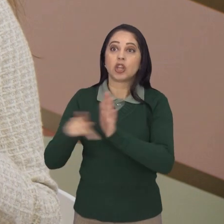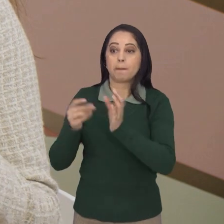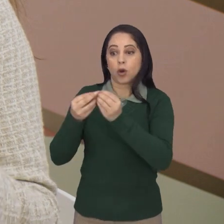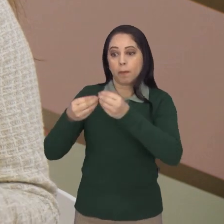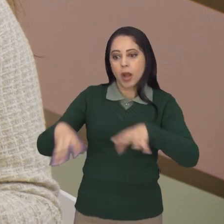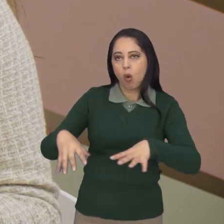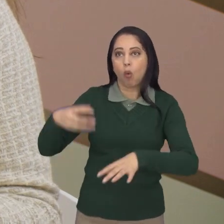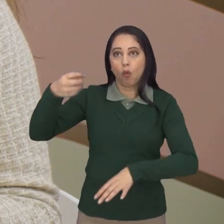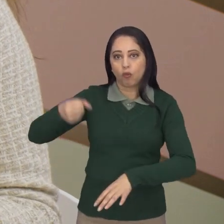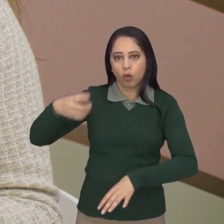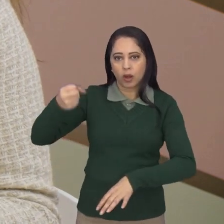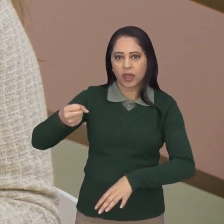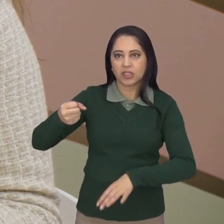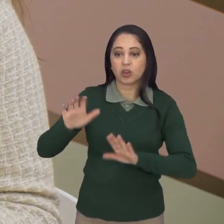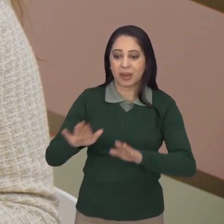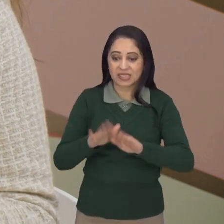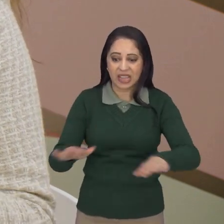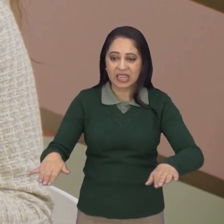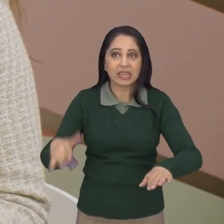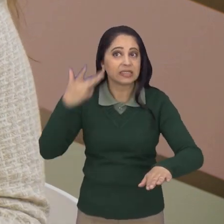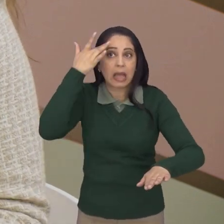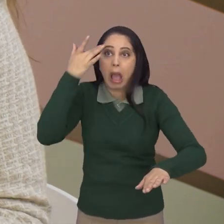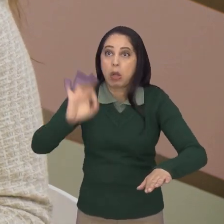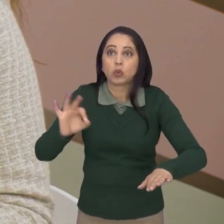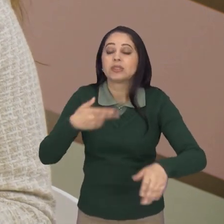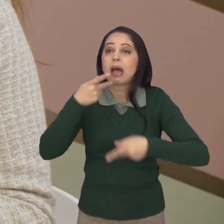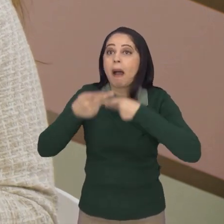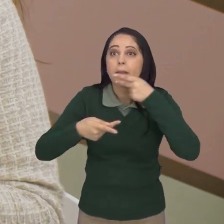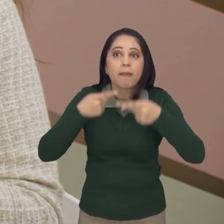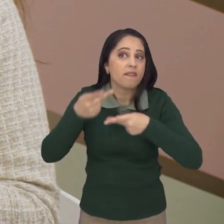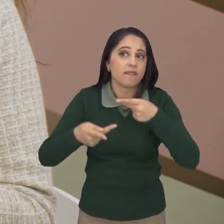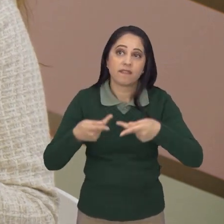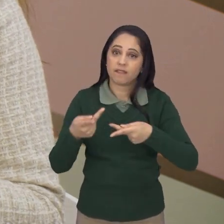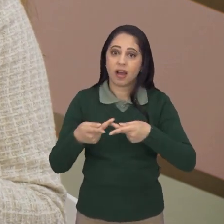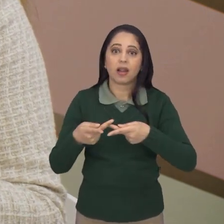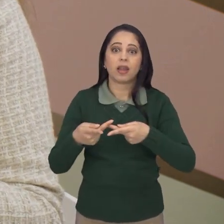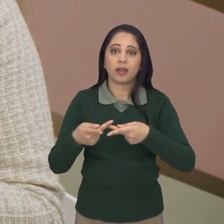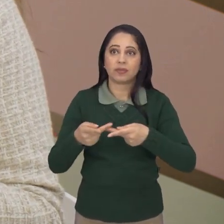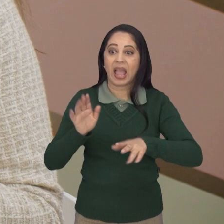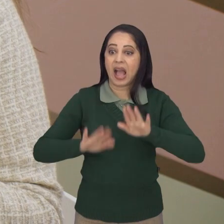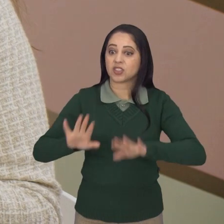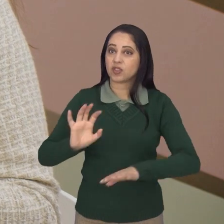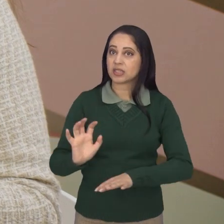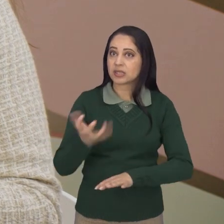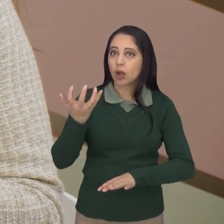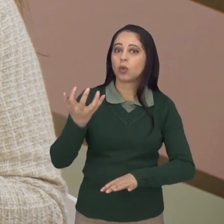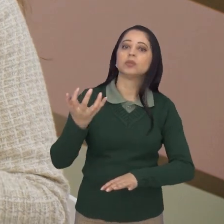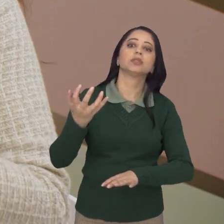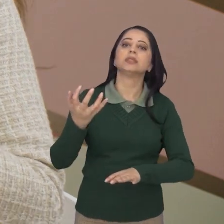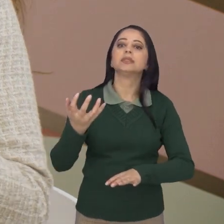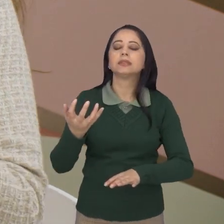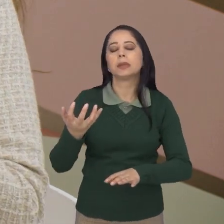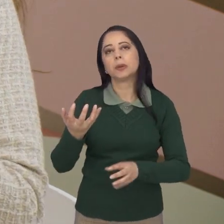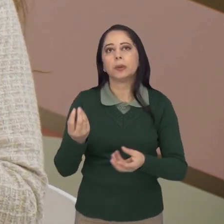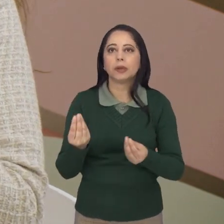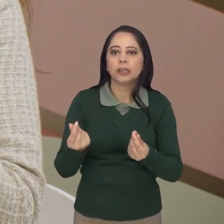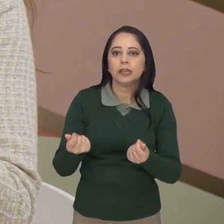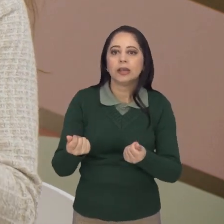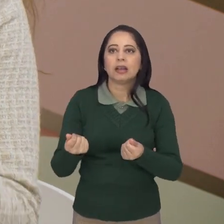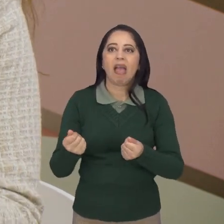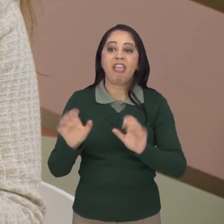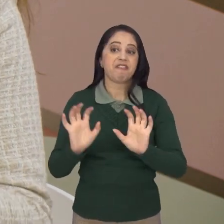leite mais grave. É pequenininho, não sabe falar, às vezes teve contaminação cruzada em outros alimentos, às vezes foi